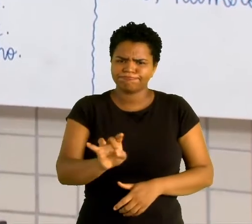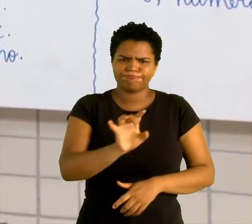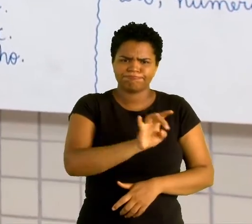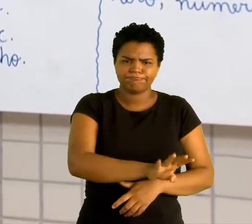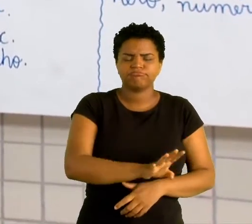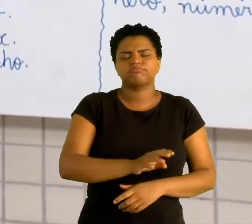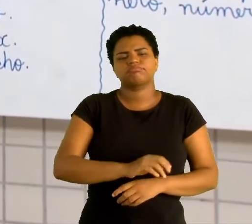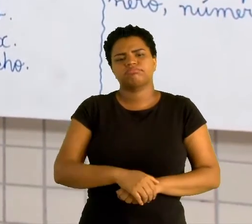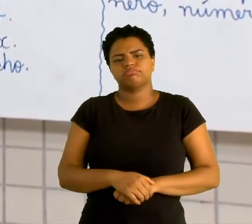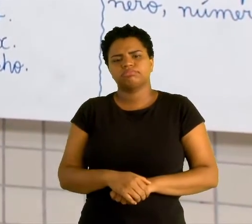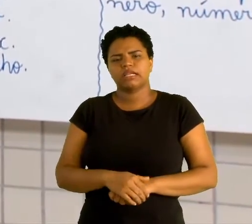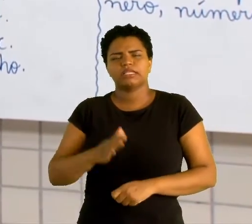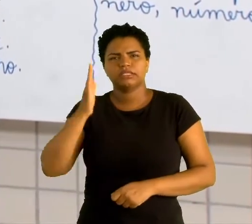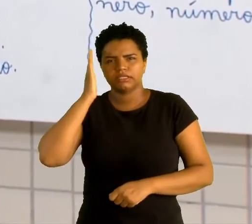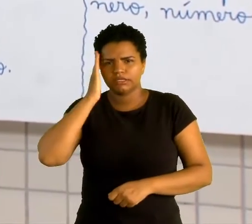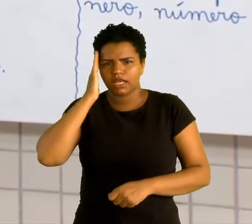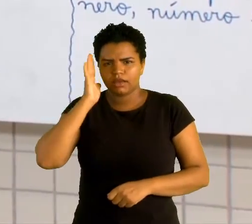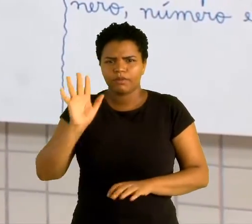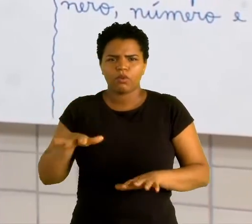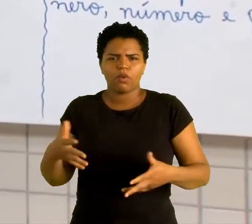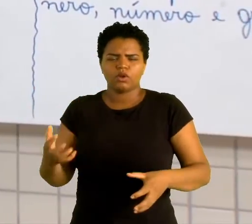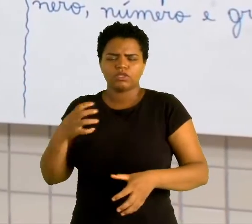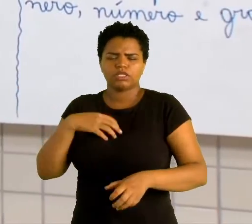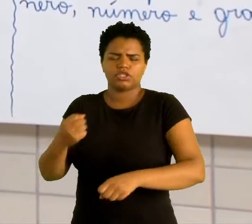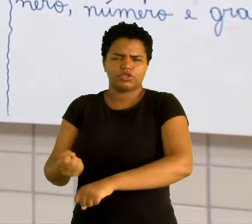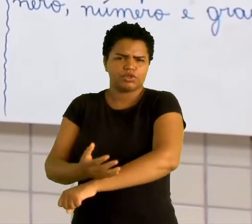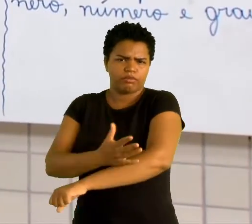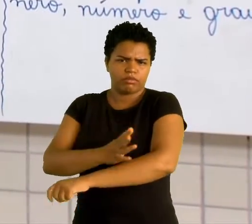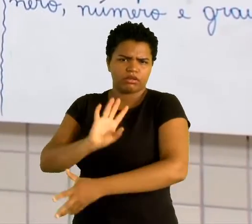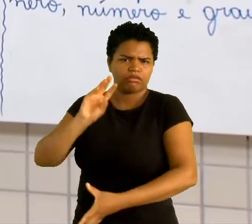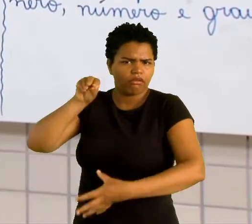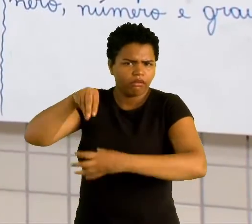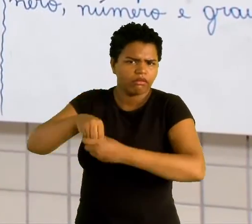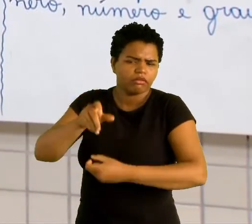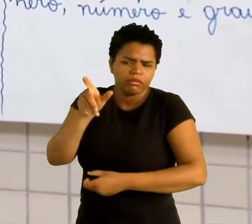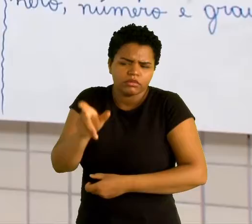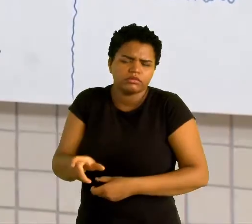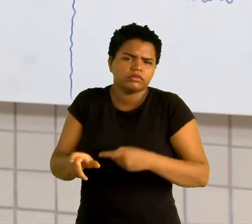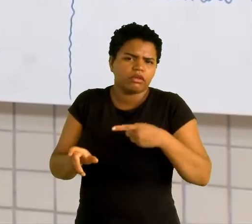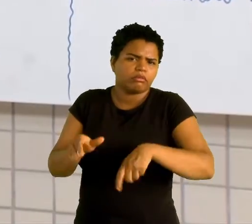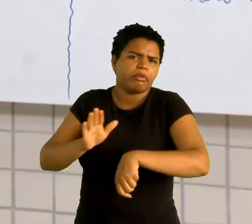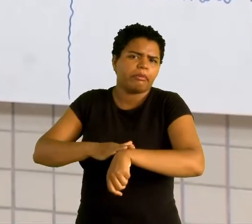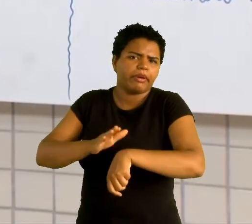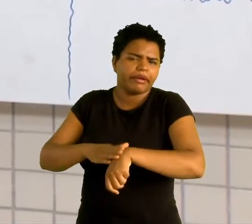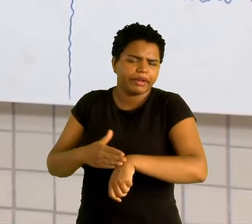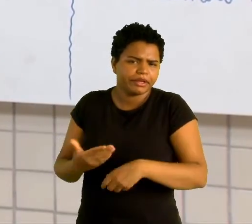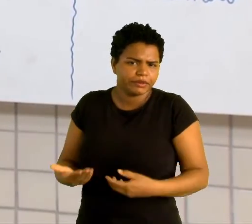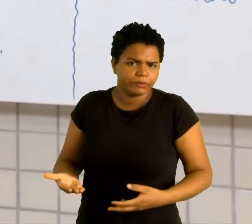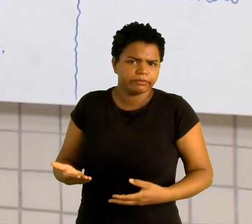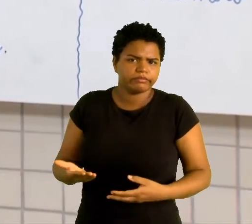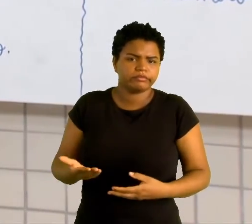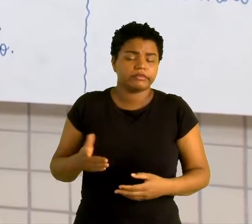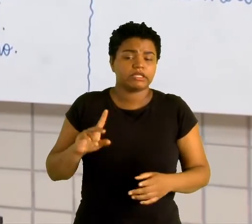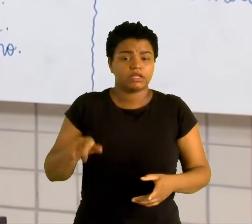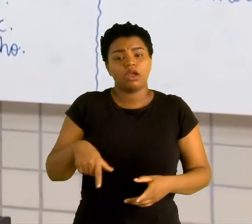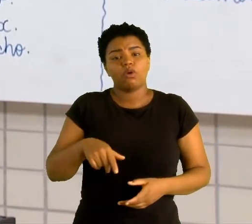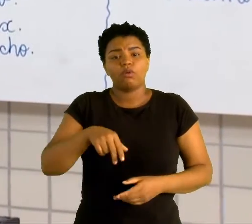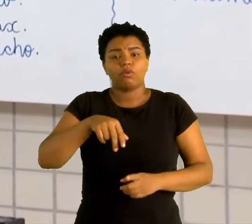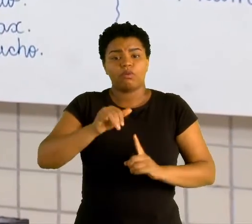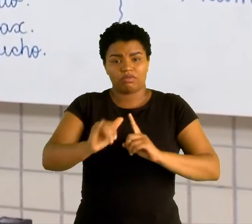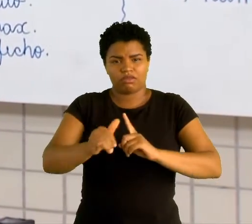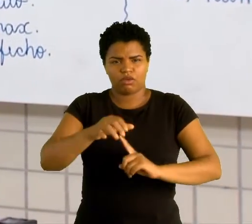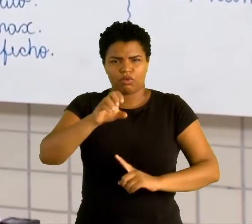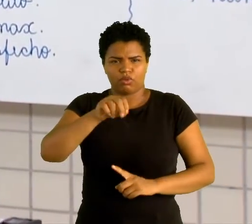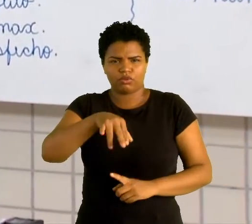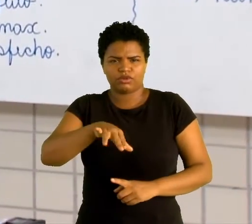ele vai saber ali qual é o sentimento que ele está tendo naquele momento, Então, o narrador onisciente ele vai